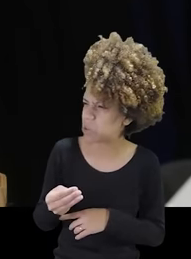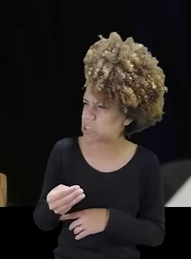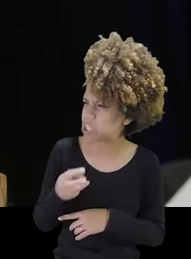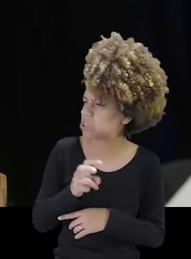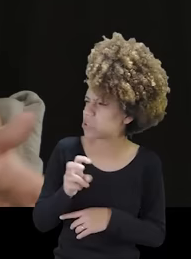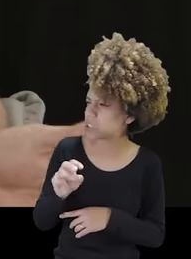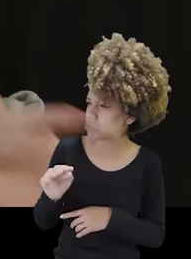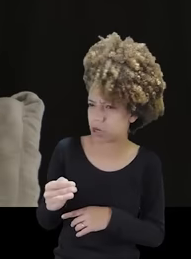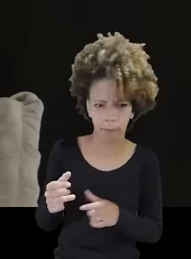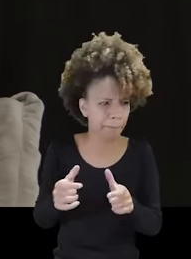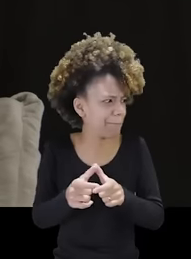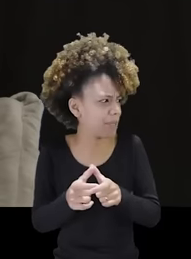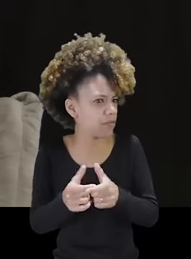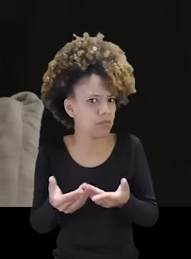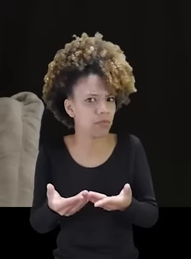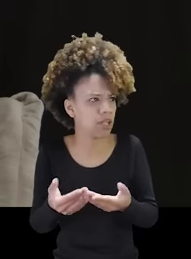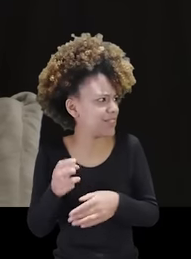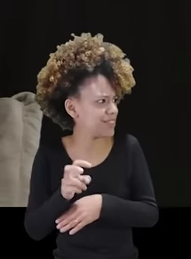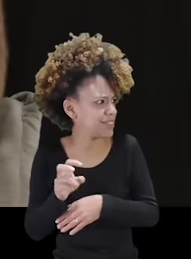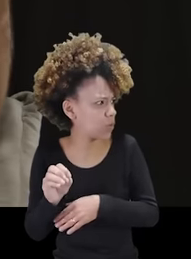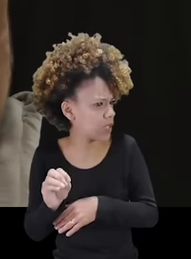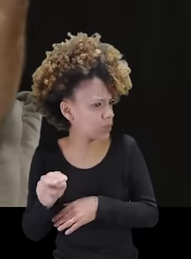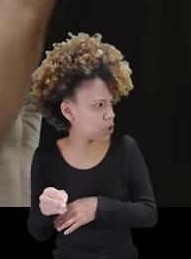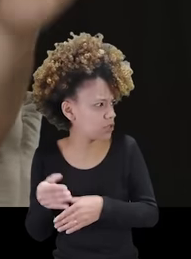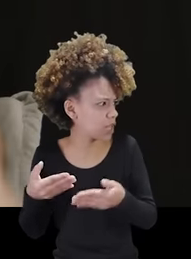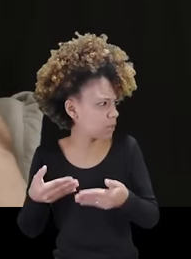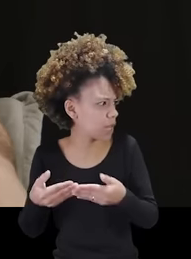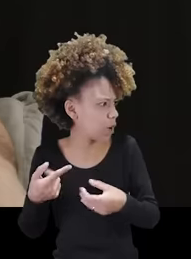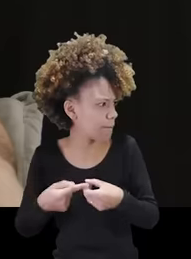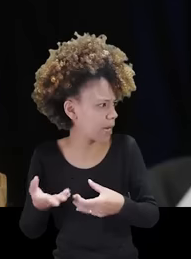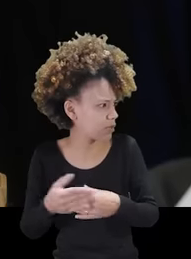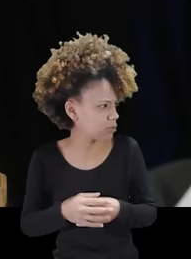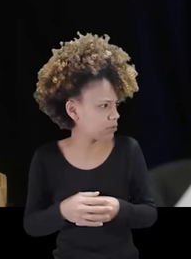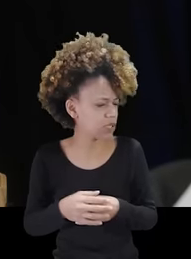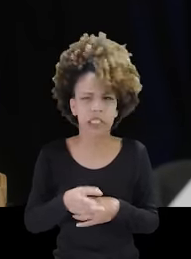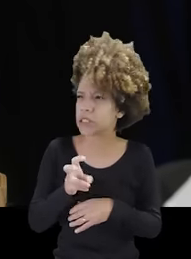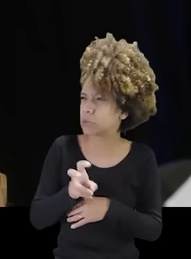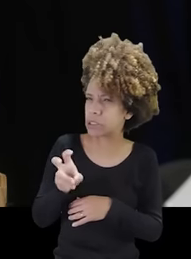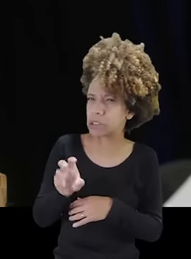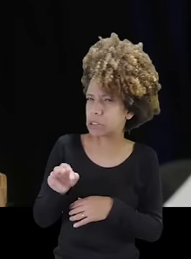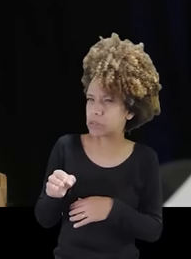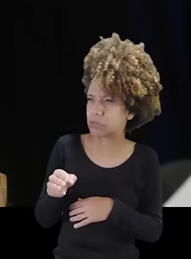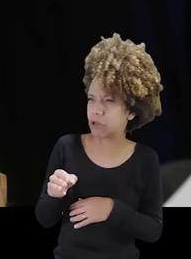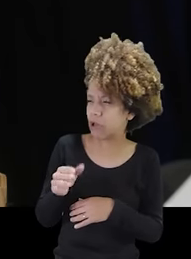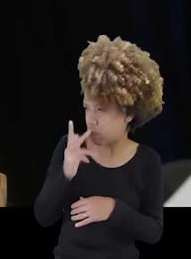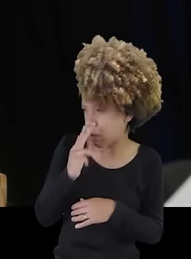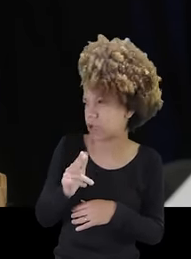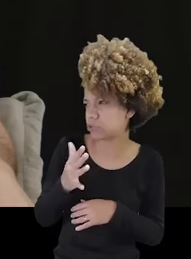55 milhões 50 milhões morando em Ribeirão Preto Tipo isso 55 eu acho eu acho